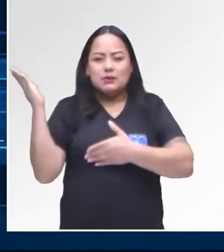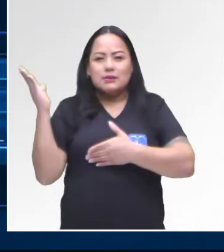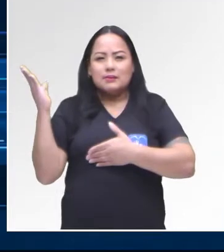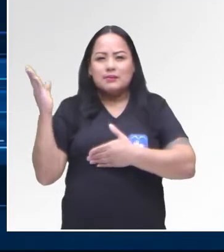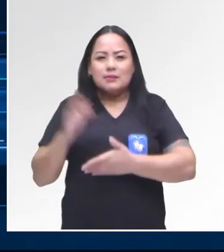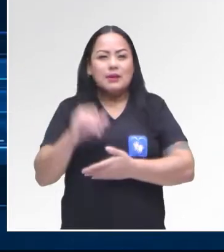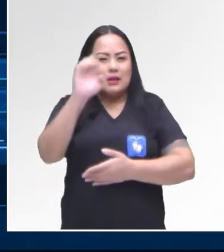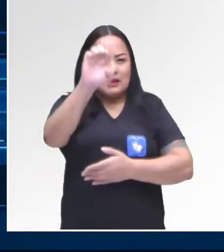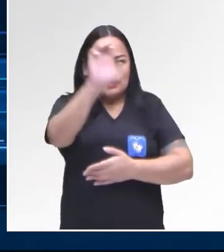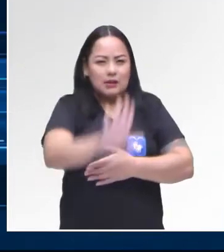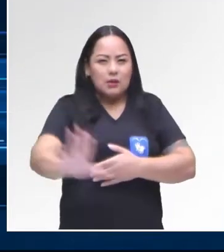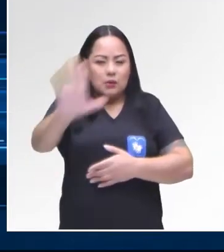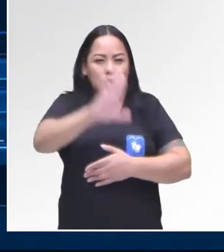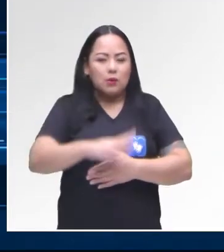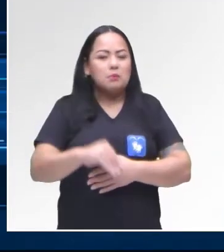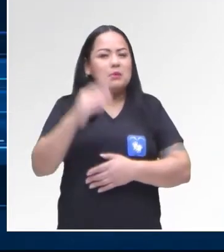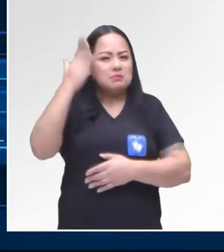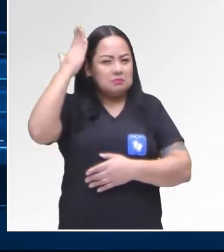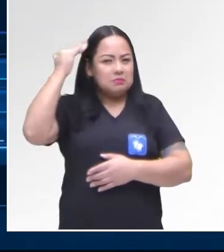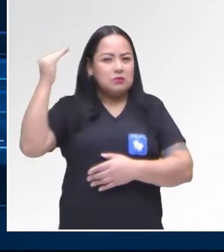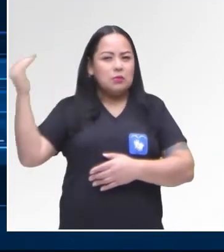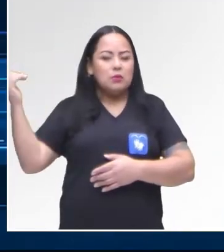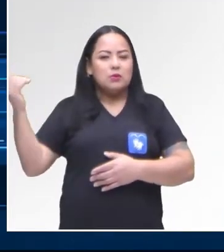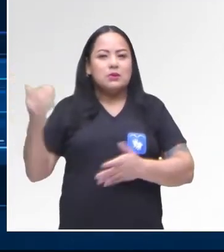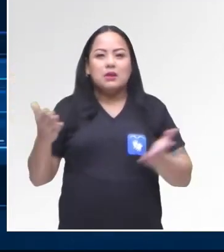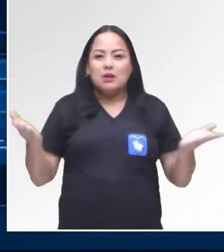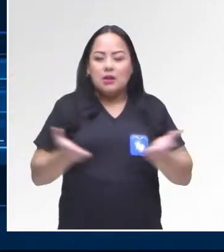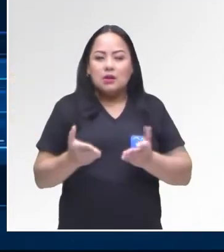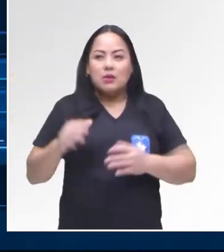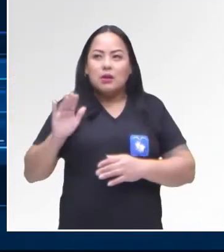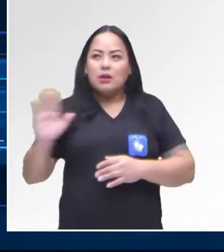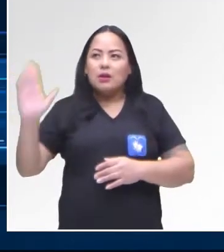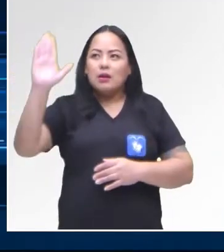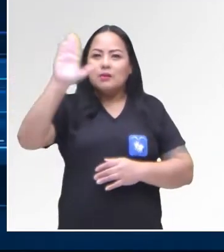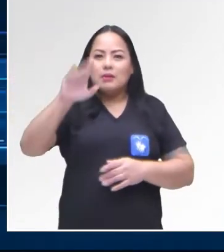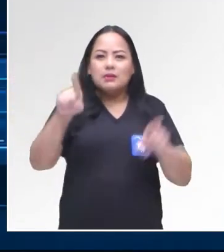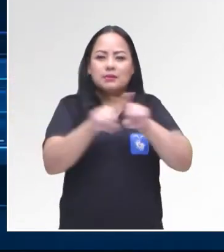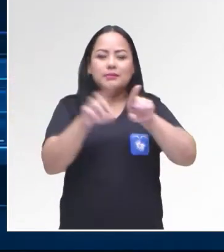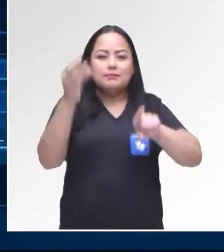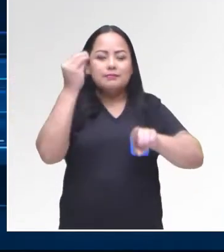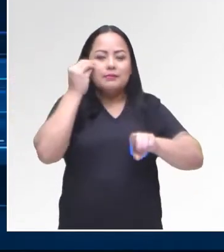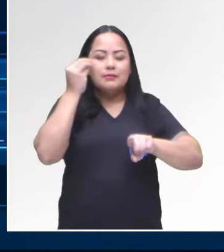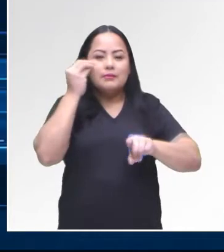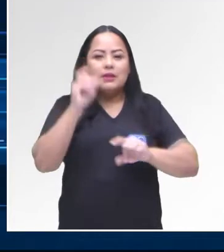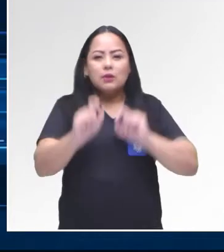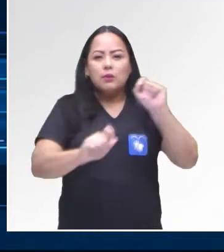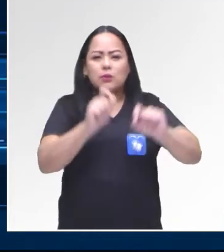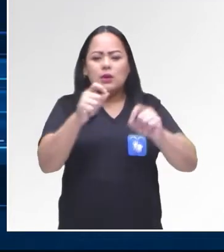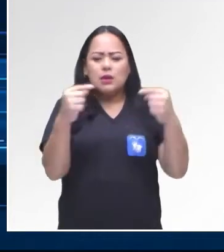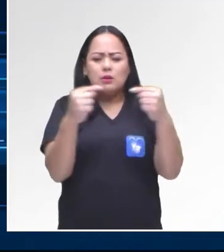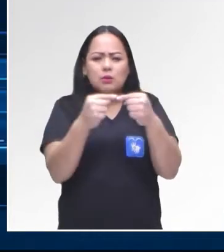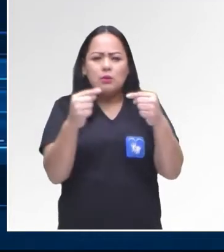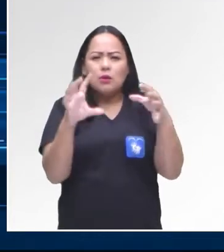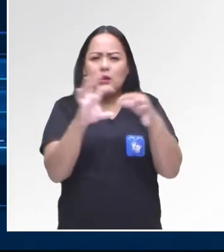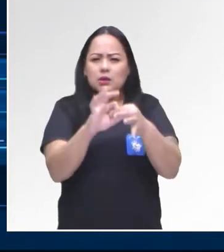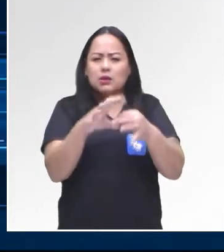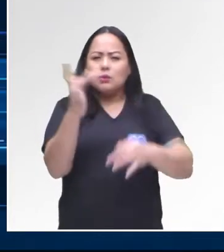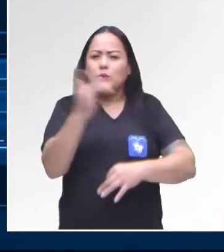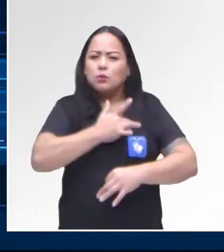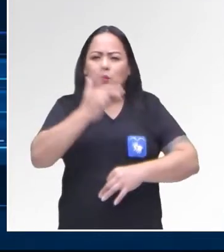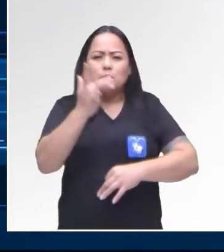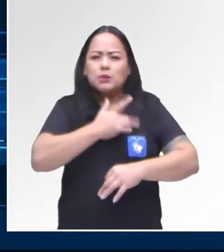nós vamos constantemente resgatar a imagem dele e nós vamos observar também o que tem a ver com o romantismo ainda